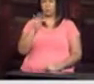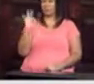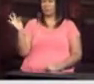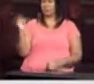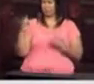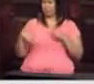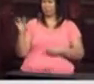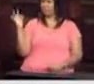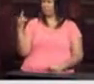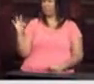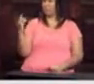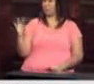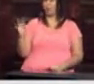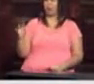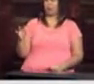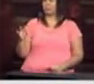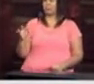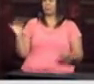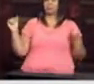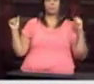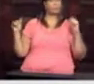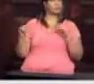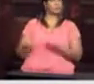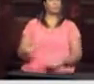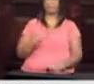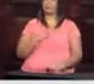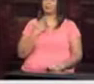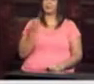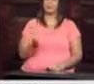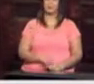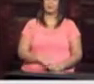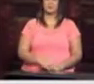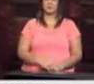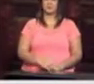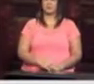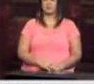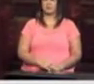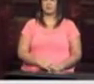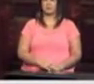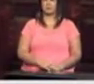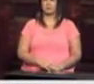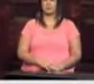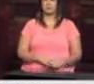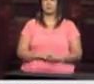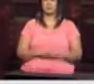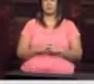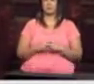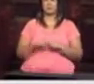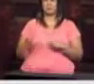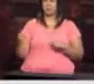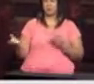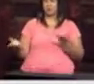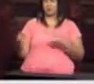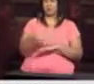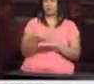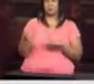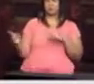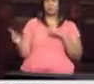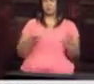funcionando dia sim, dia não. Essa é uma guerra. Então, um somatório de tragédias como essa,